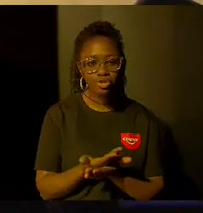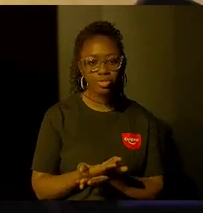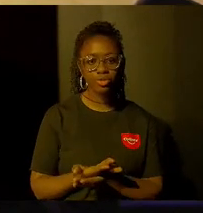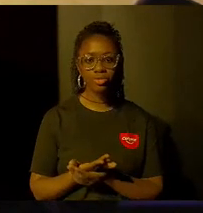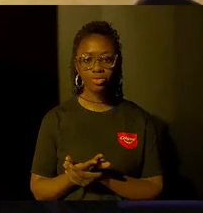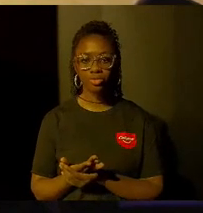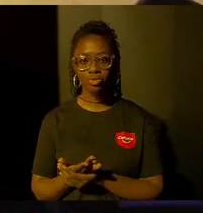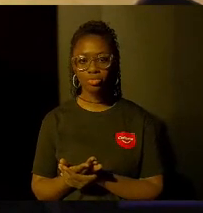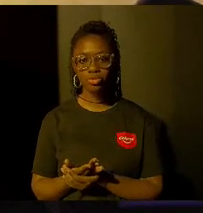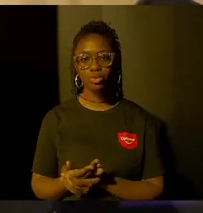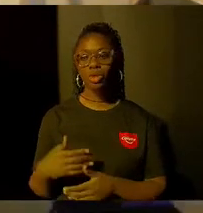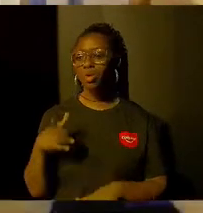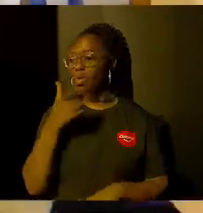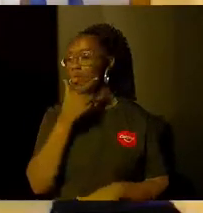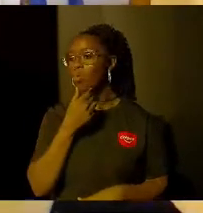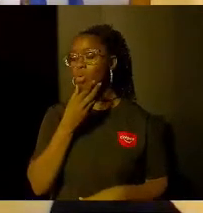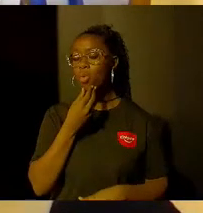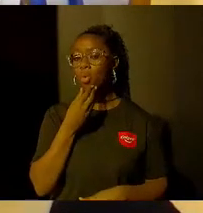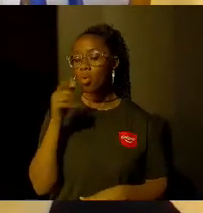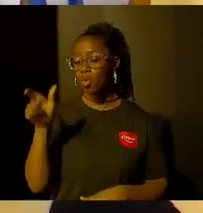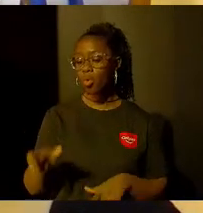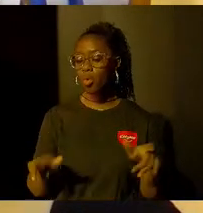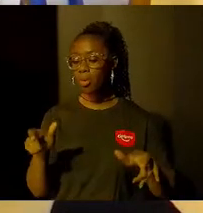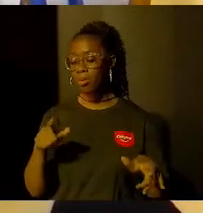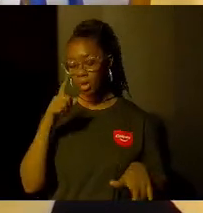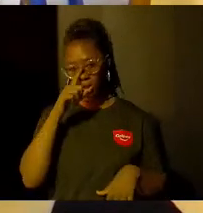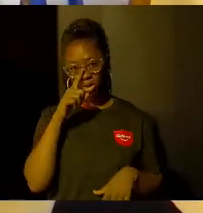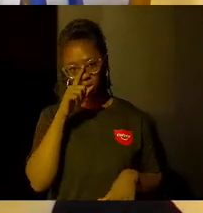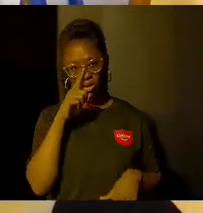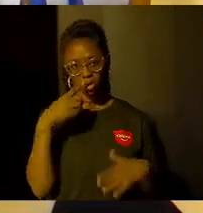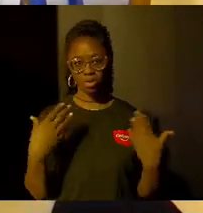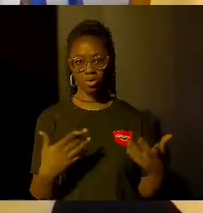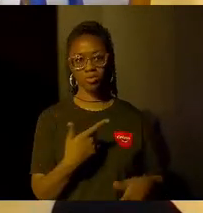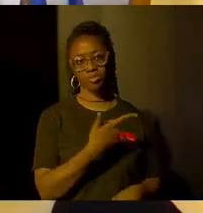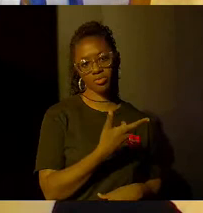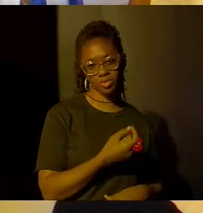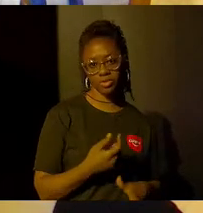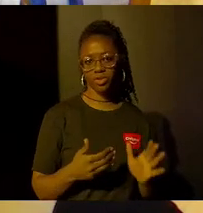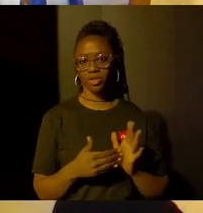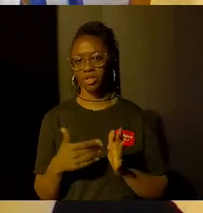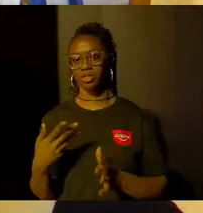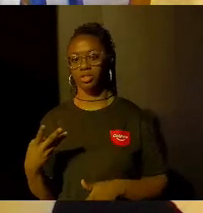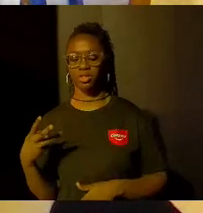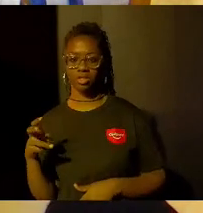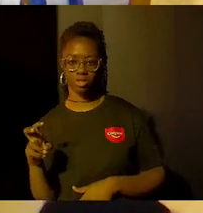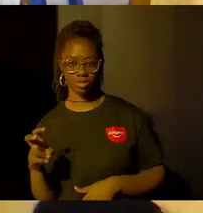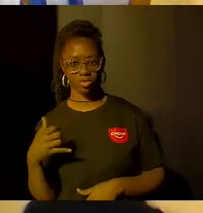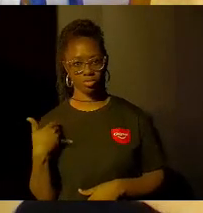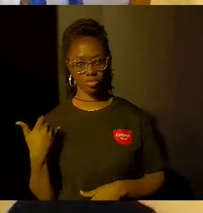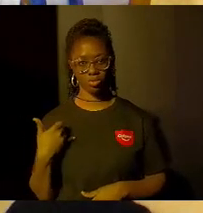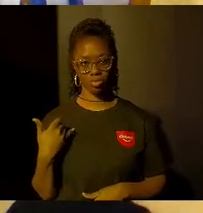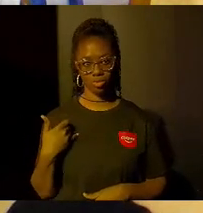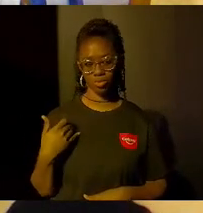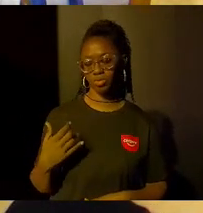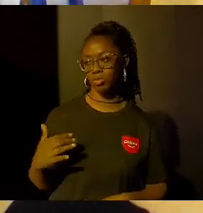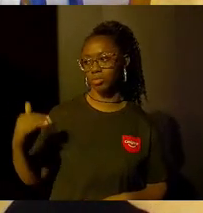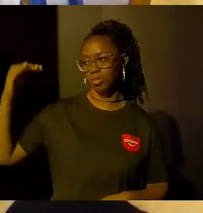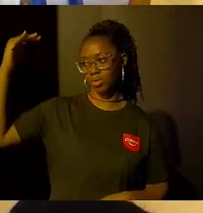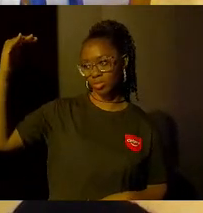são os homens tipo perigosos são homens de 20 a 35 anos já aproximadamente